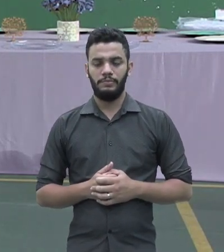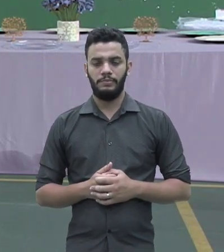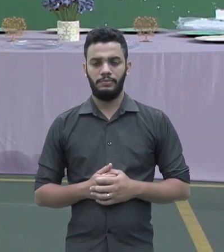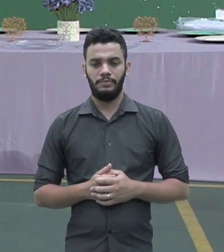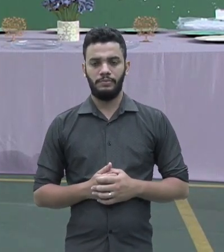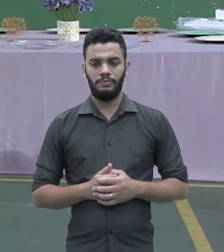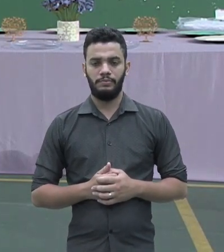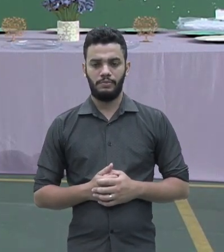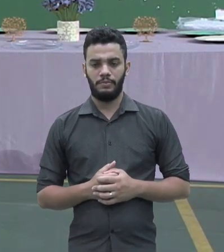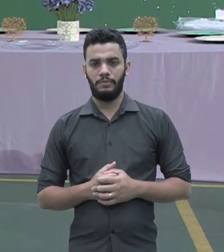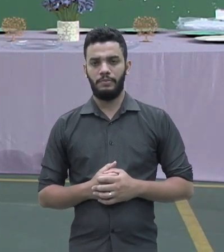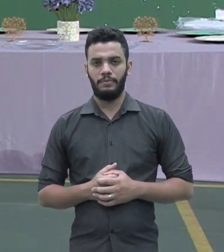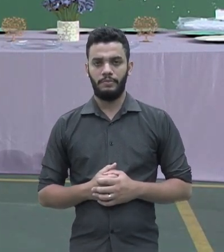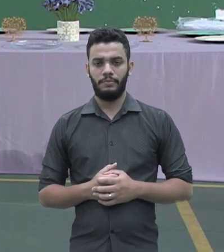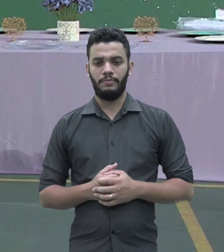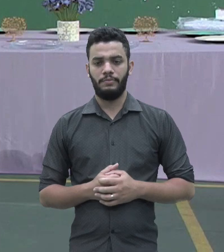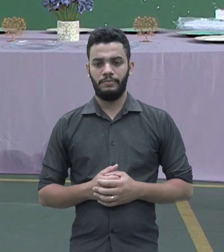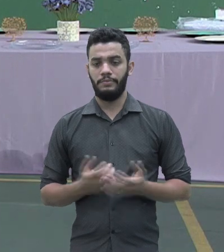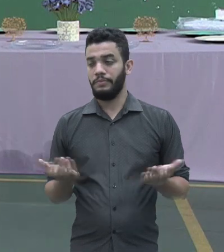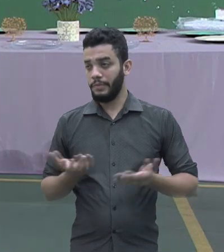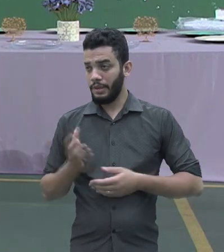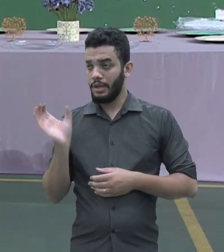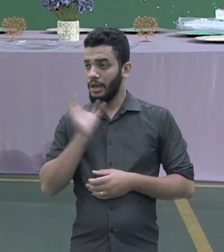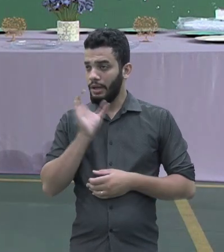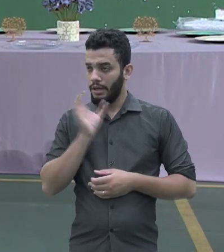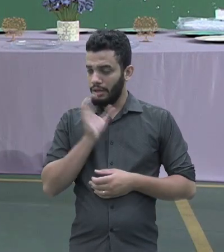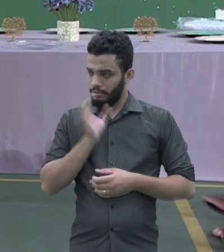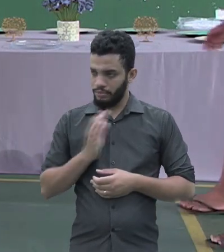Vamos, pessoal. Levanta. Pode vir.